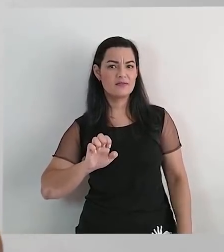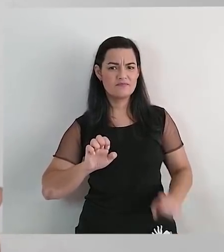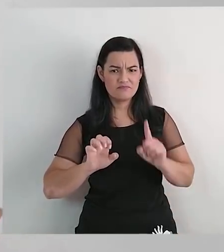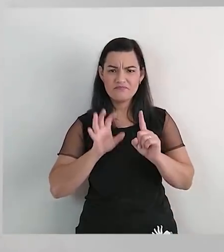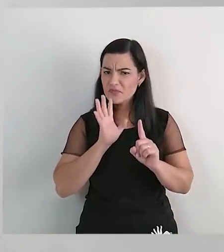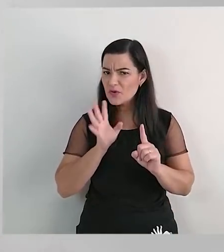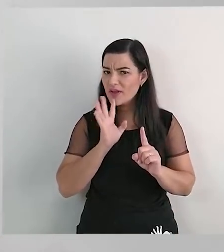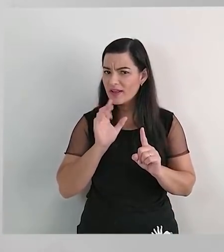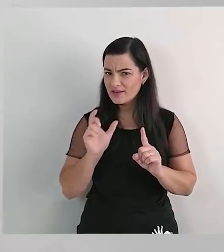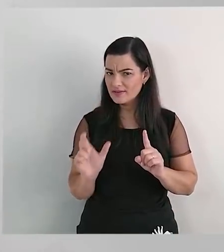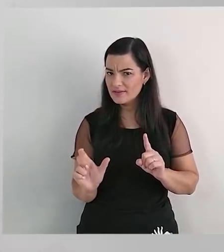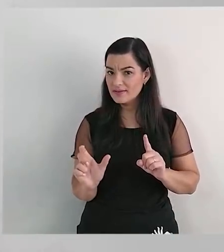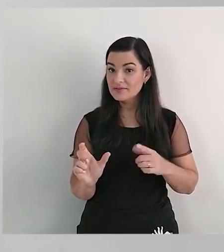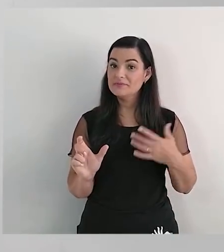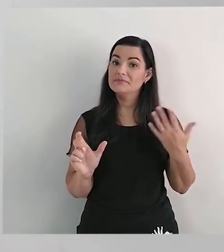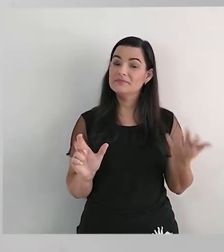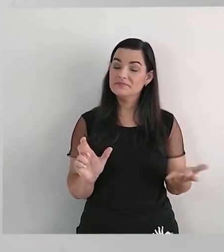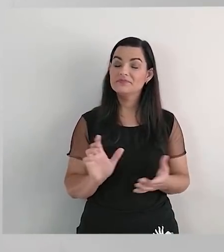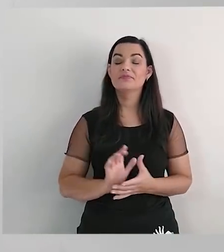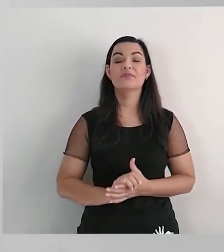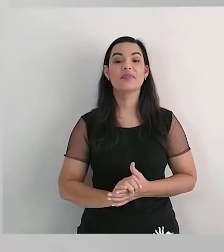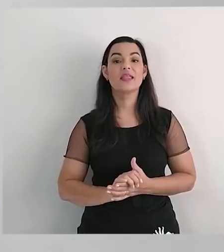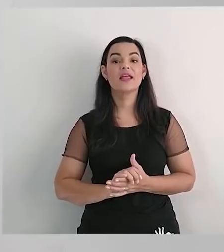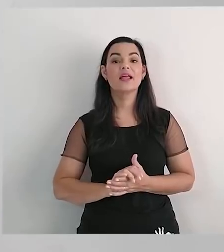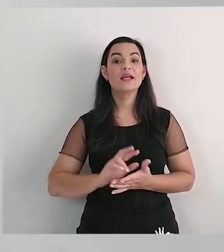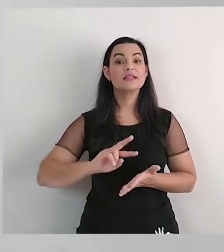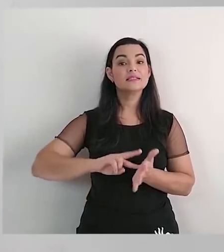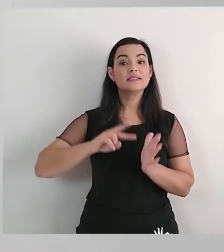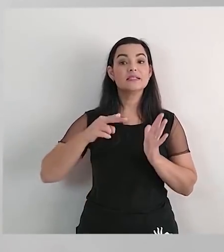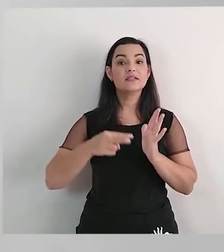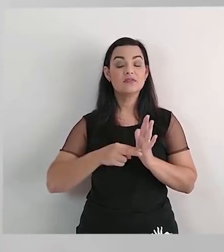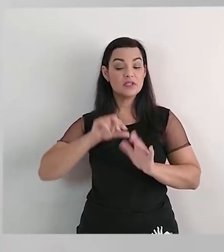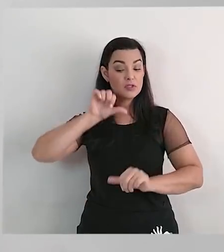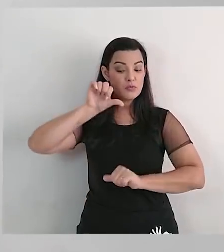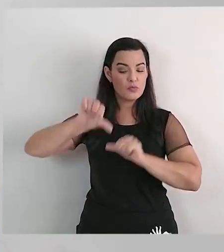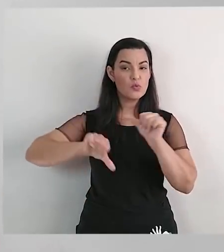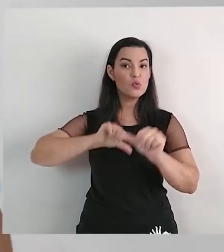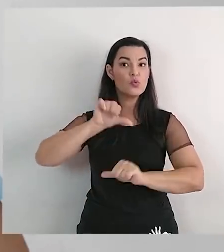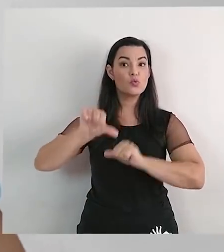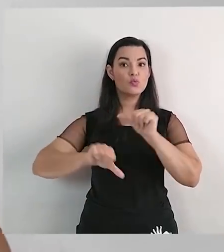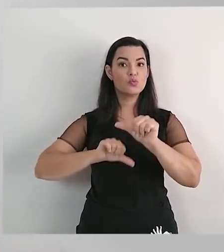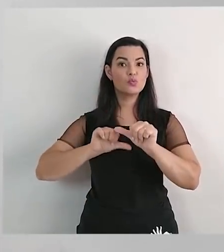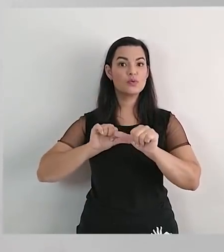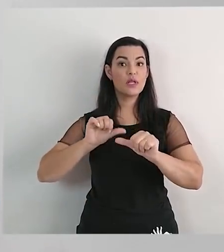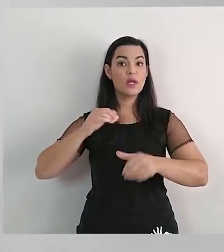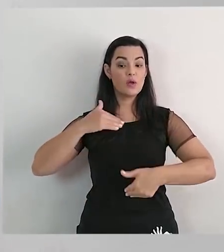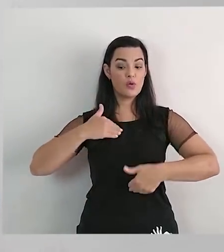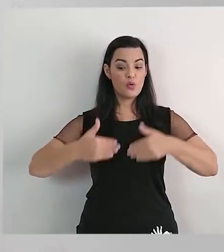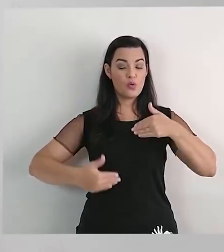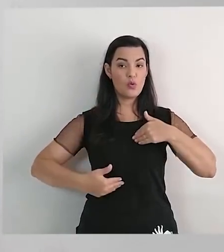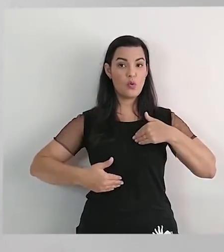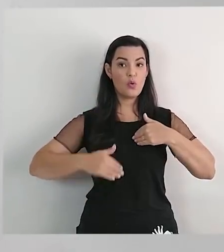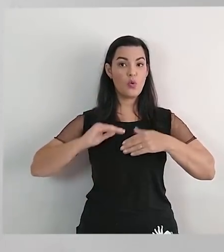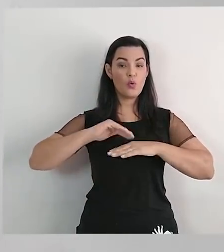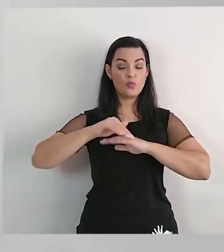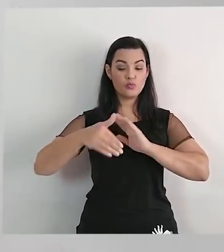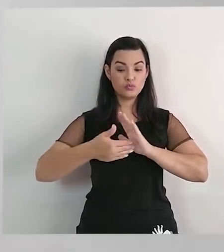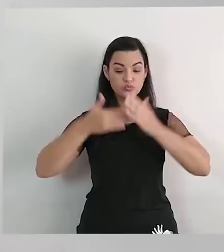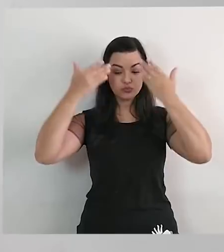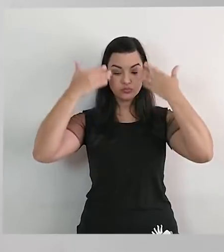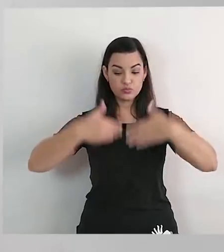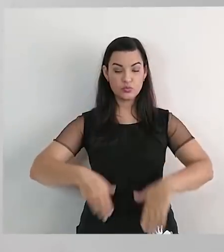A metamorfose envolve uma transformação biológica que acontece durante todo